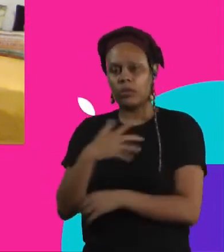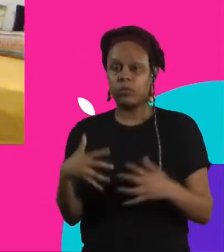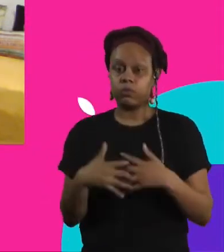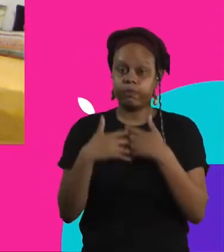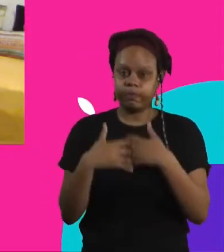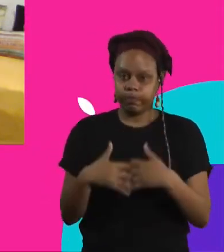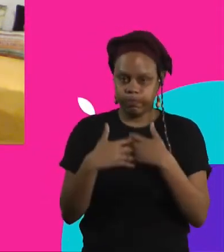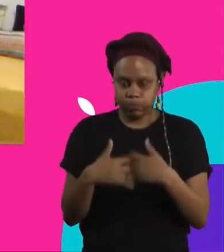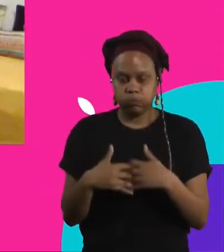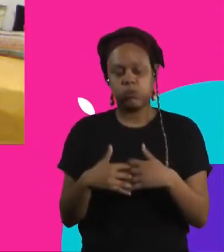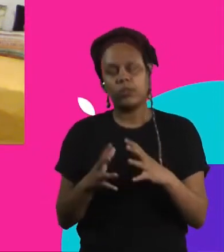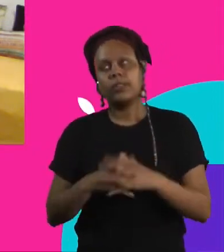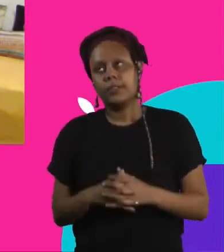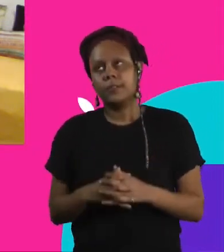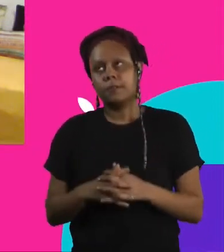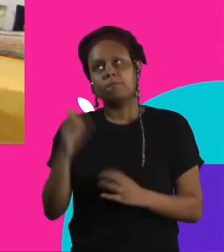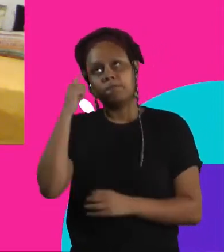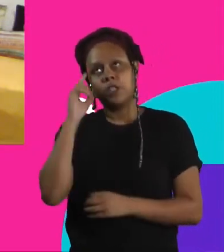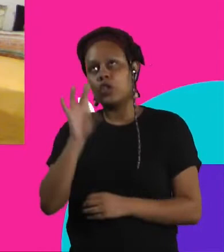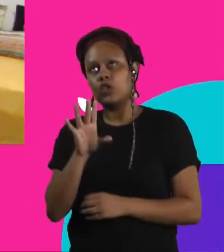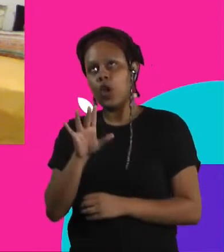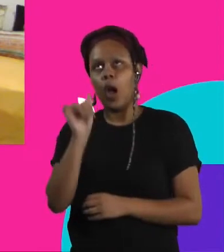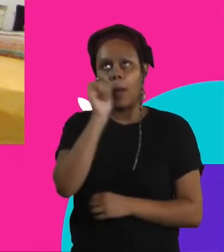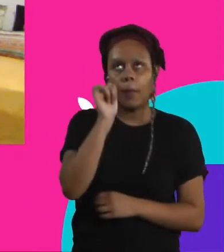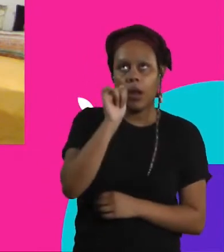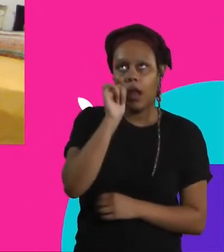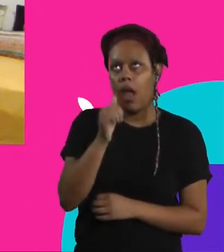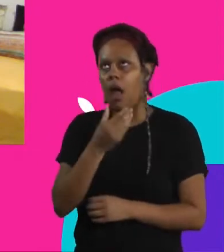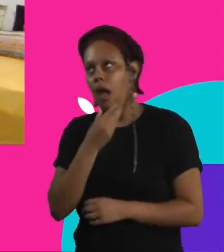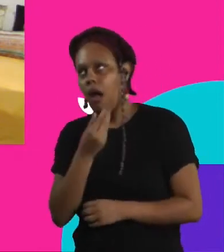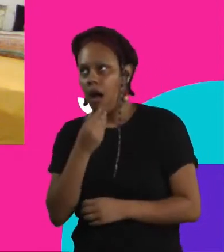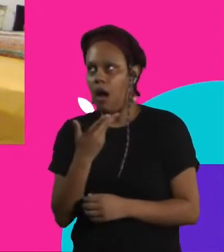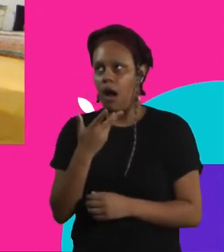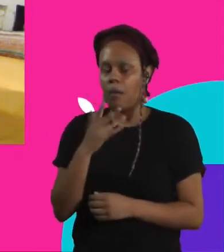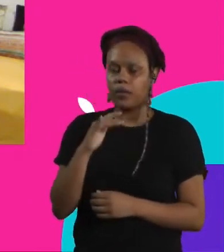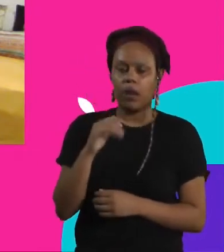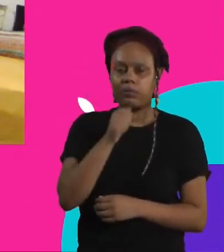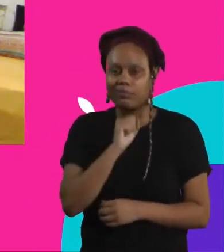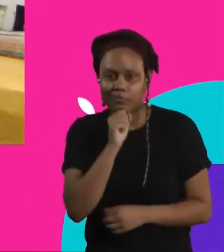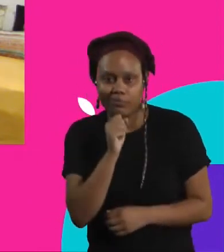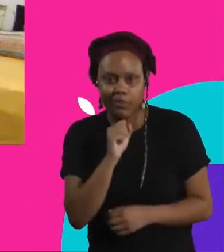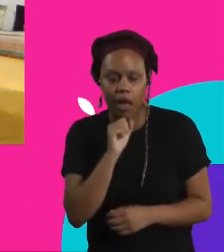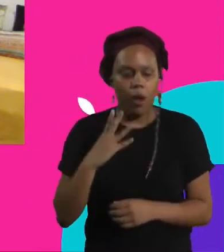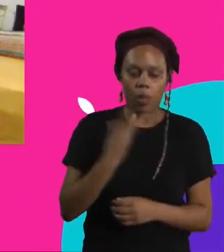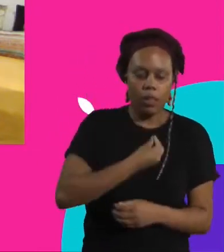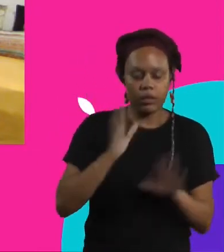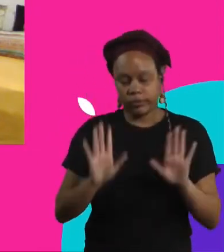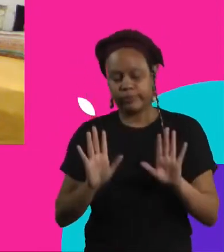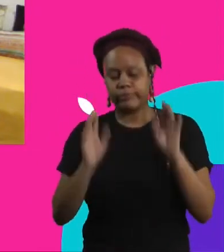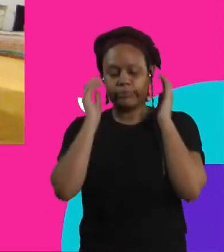Não somos somente trans, ou somente mulher, ou somente estamos envelhecendo. Você observa, dentro da